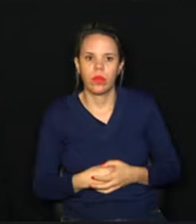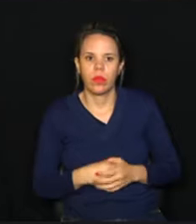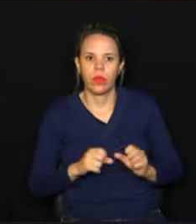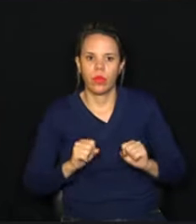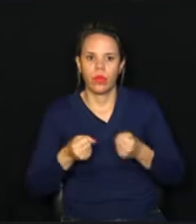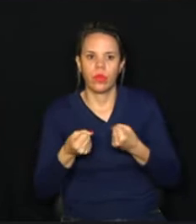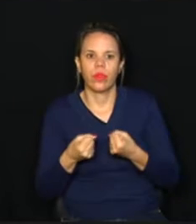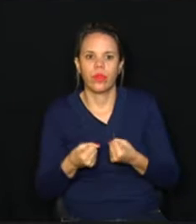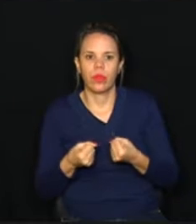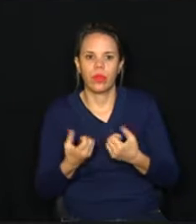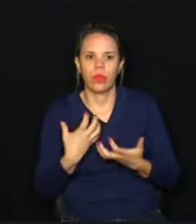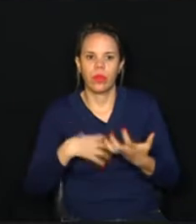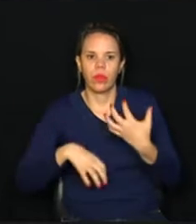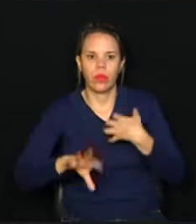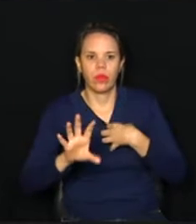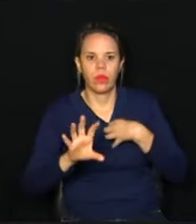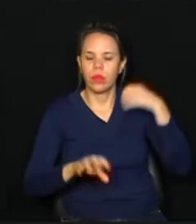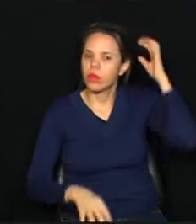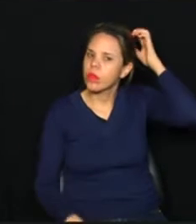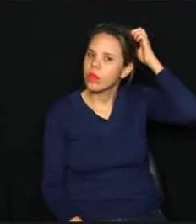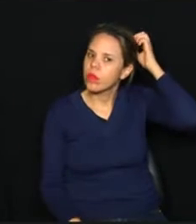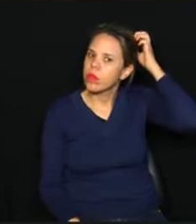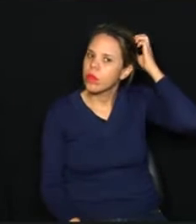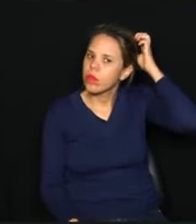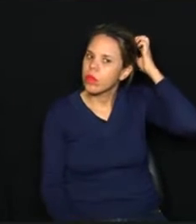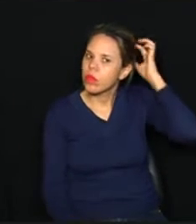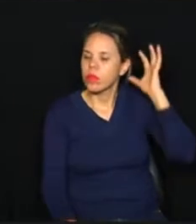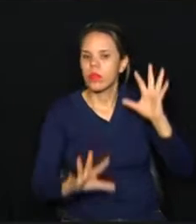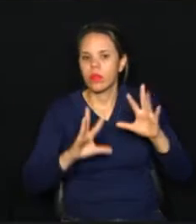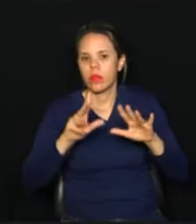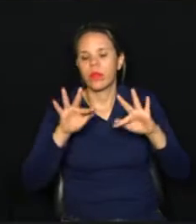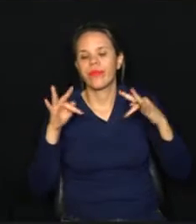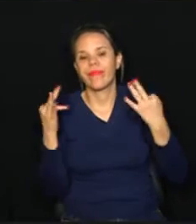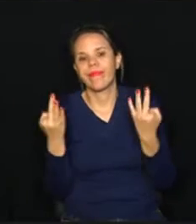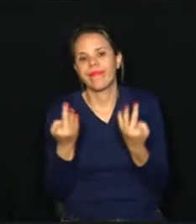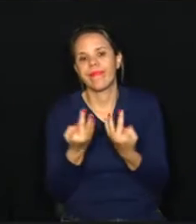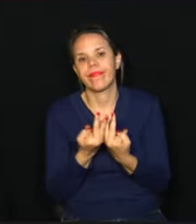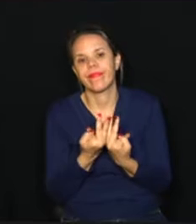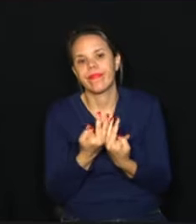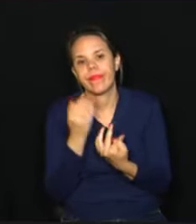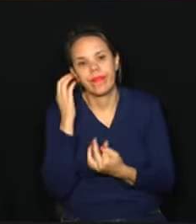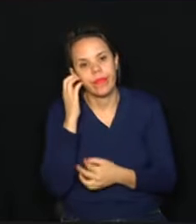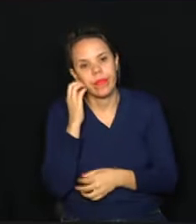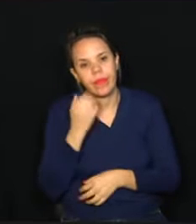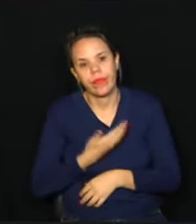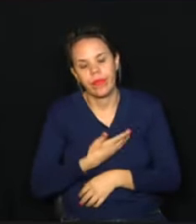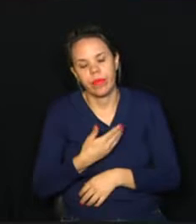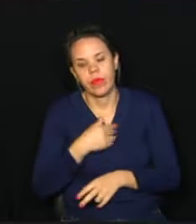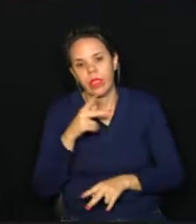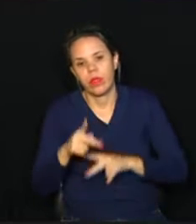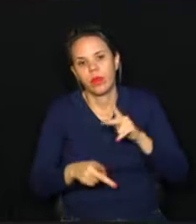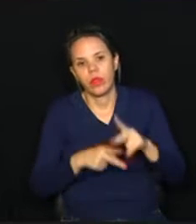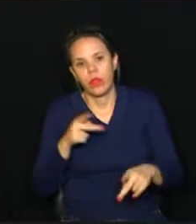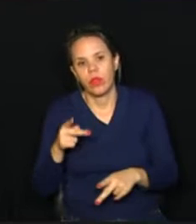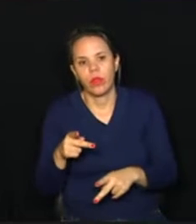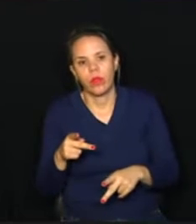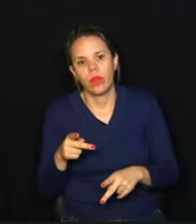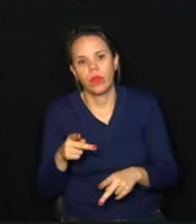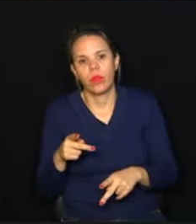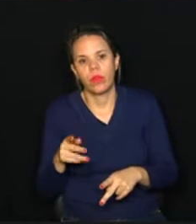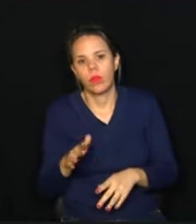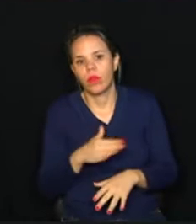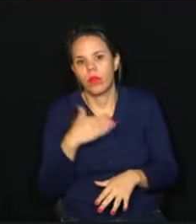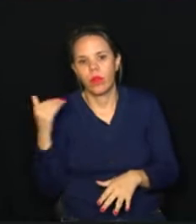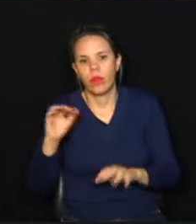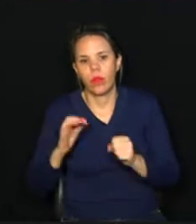aqui a nossa solidariedade, a todas as famílias, os amigos das vítimas do Covid no Brasil e aqui